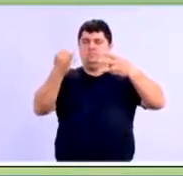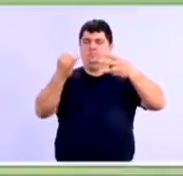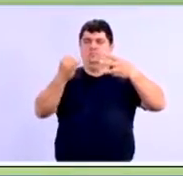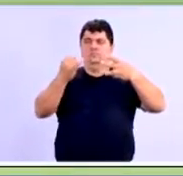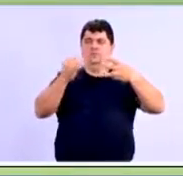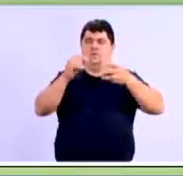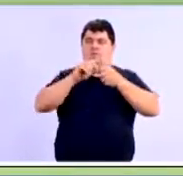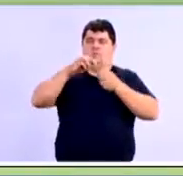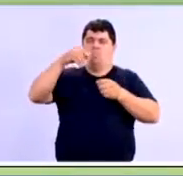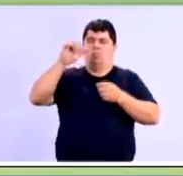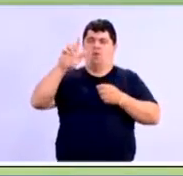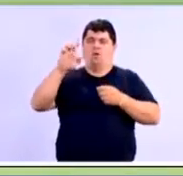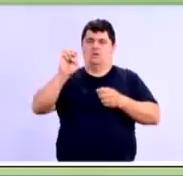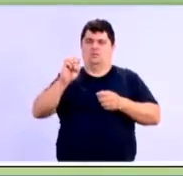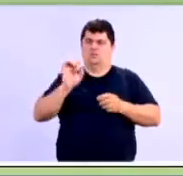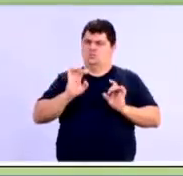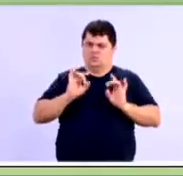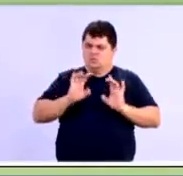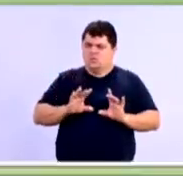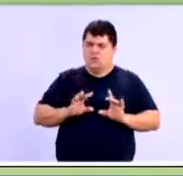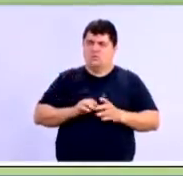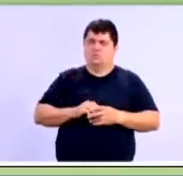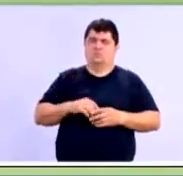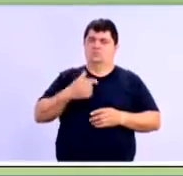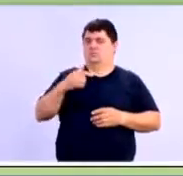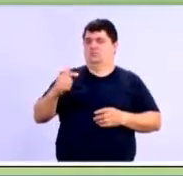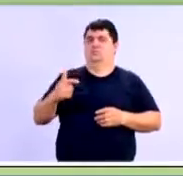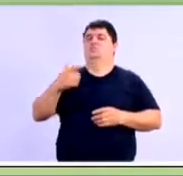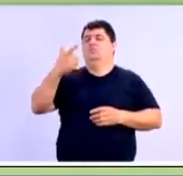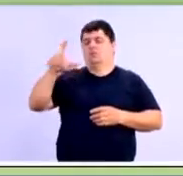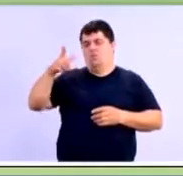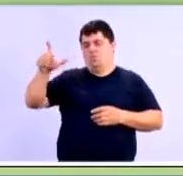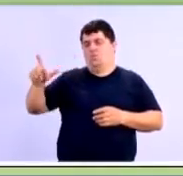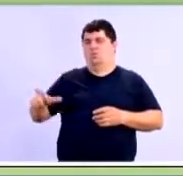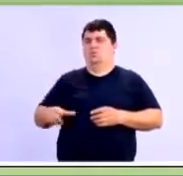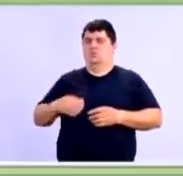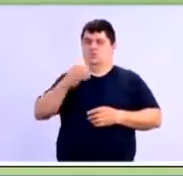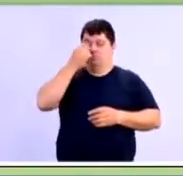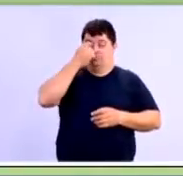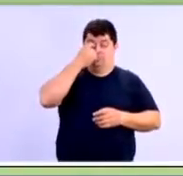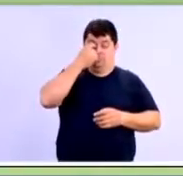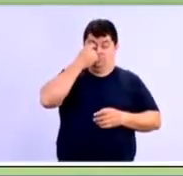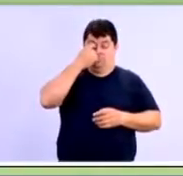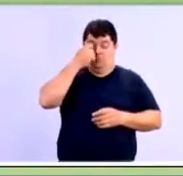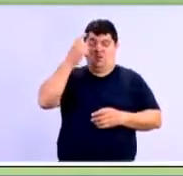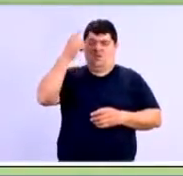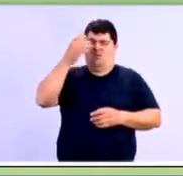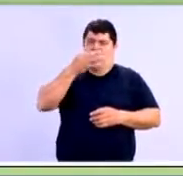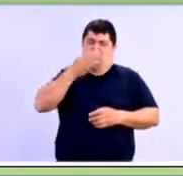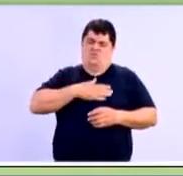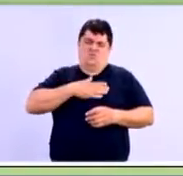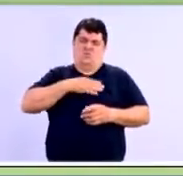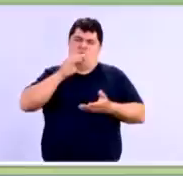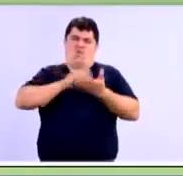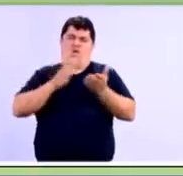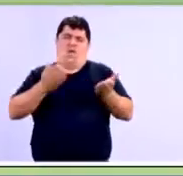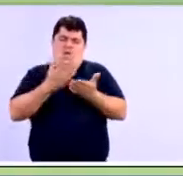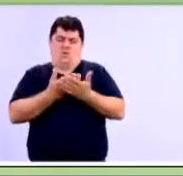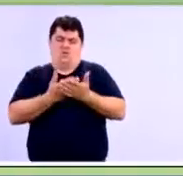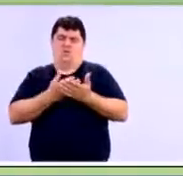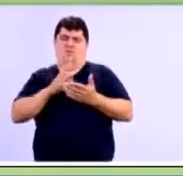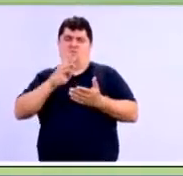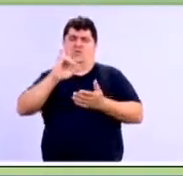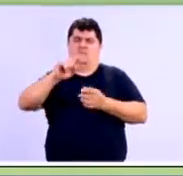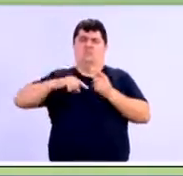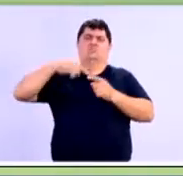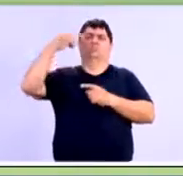as margens. Professor, só tem essas margens? Não, existem outras margens. A gente achou por bem não trabalhar nessa aula, considerando